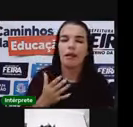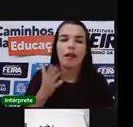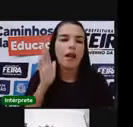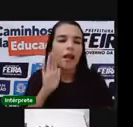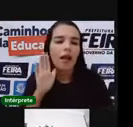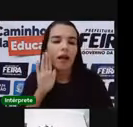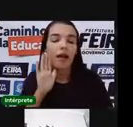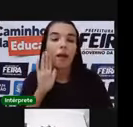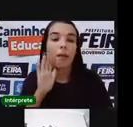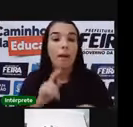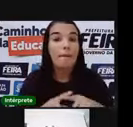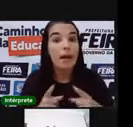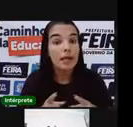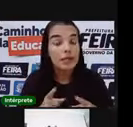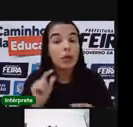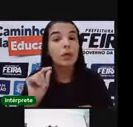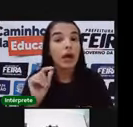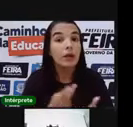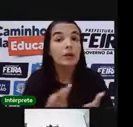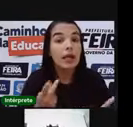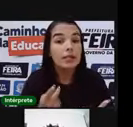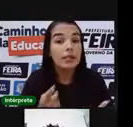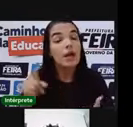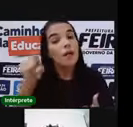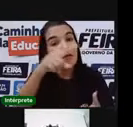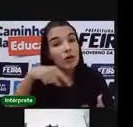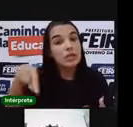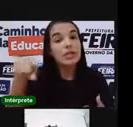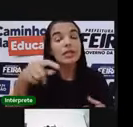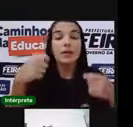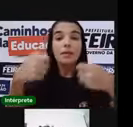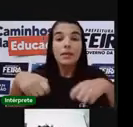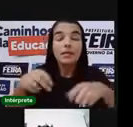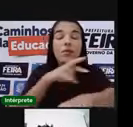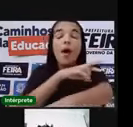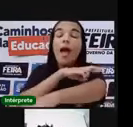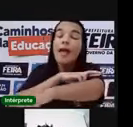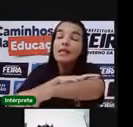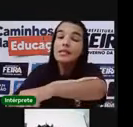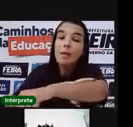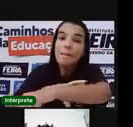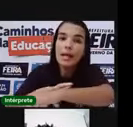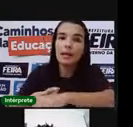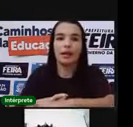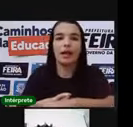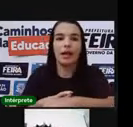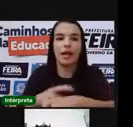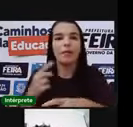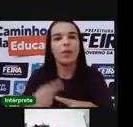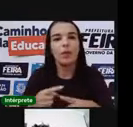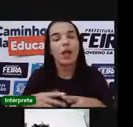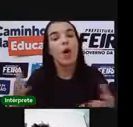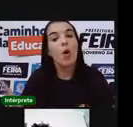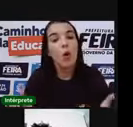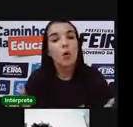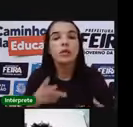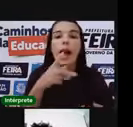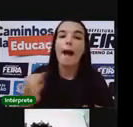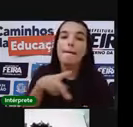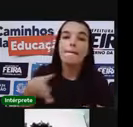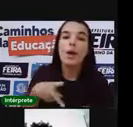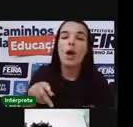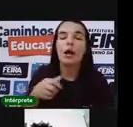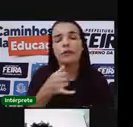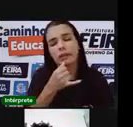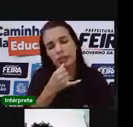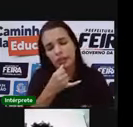respeitarem nessa condição, nesse estado que eu estou, tá? Promauro hoje está triste, então eu não posso abusar hoje,